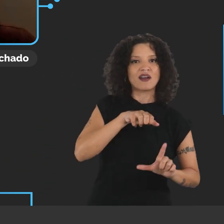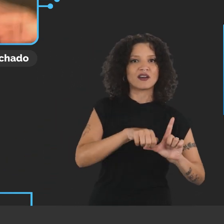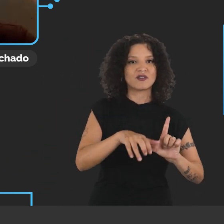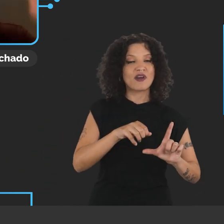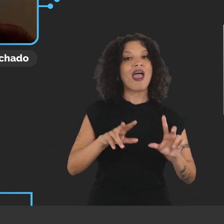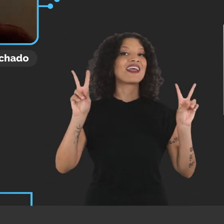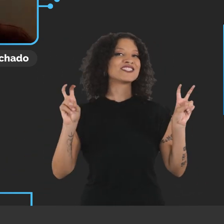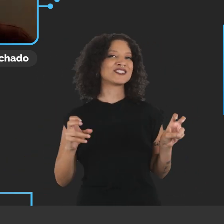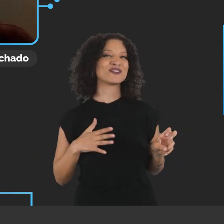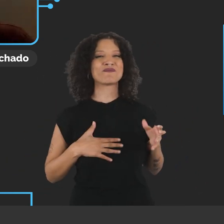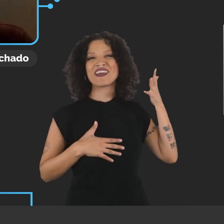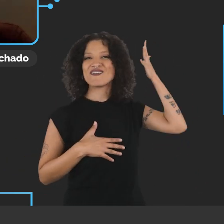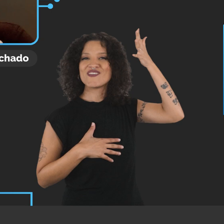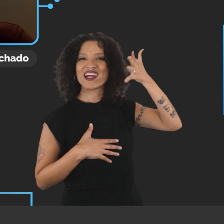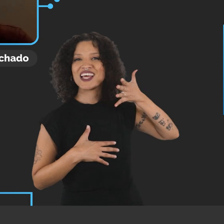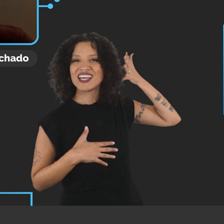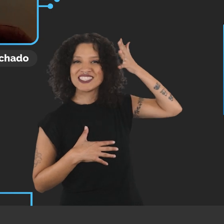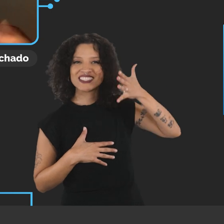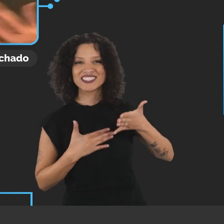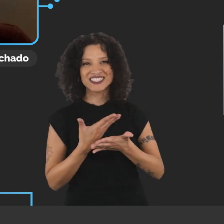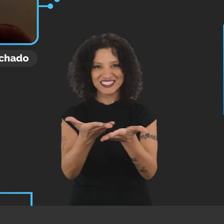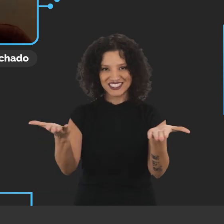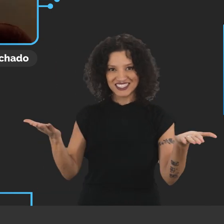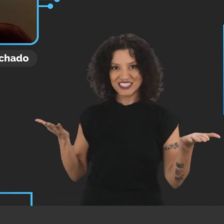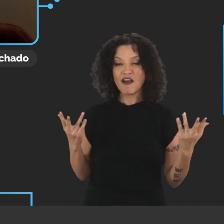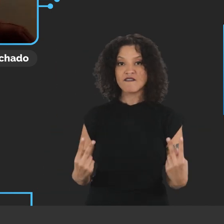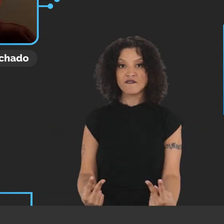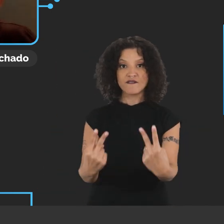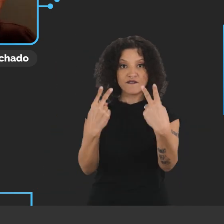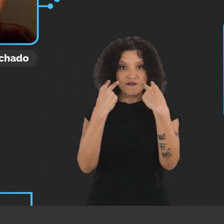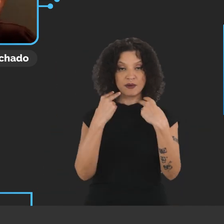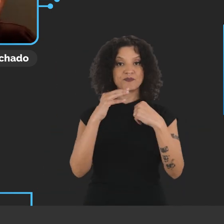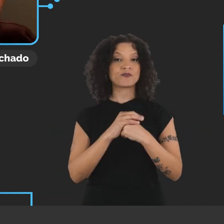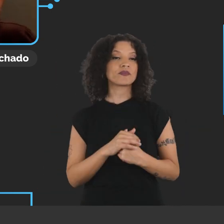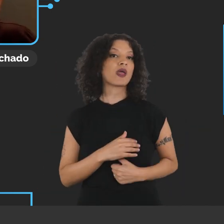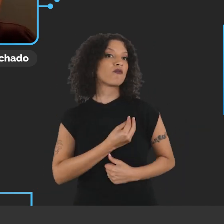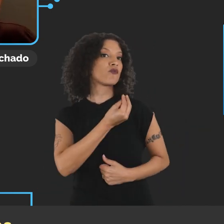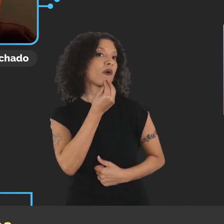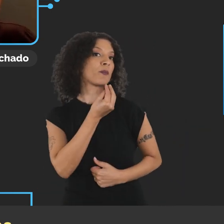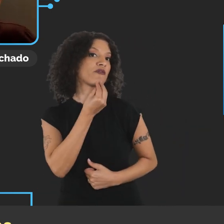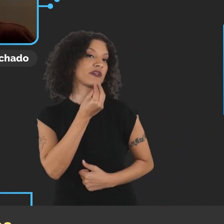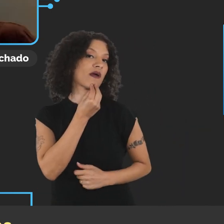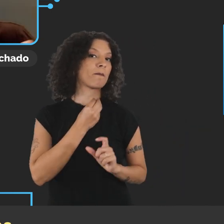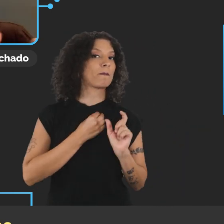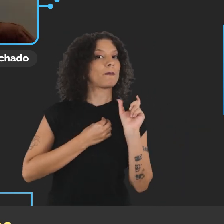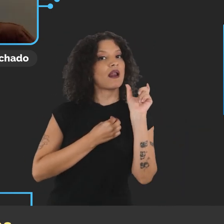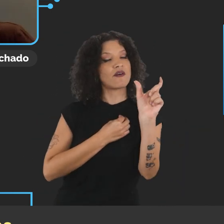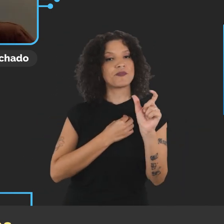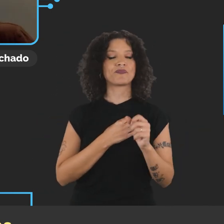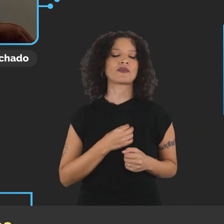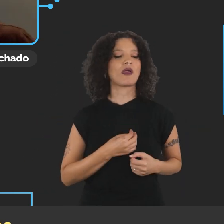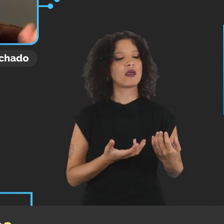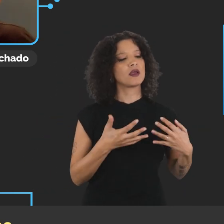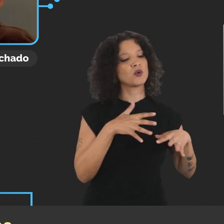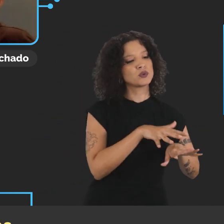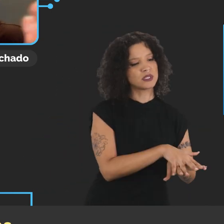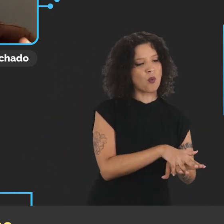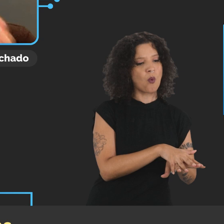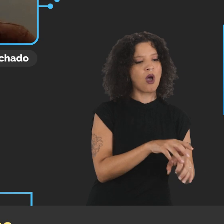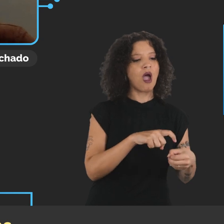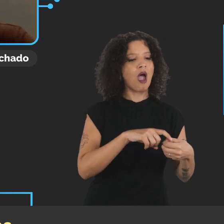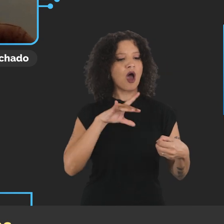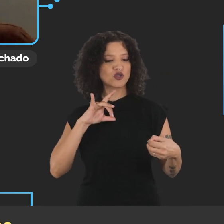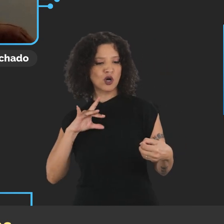audiovisual é o tema da minha palestra, né, da minha fala aqui com vocês. E eu aproveitei essas 3 palavrinhas,